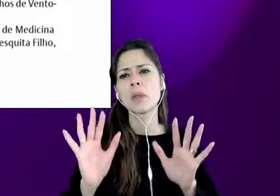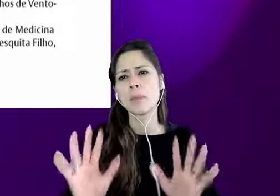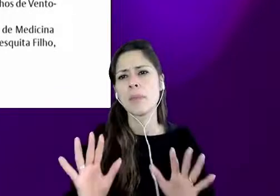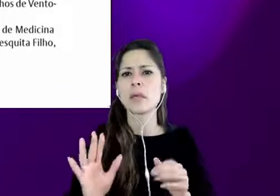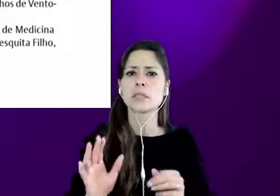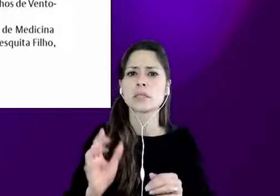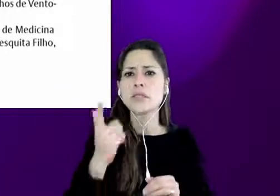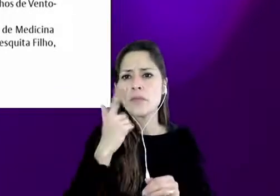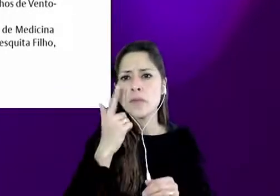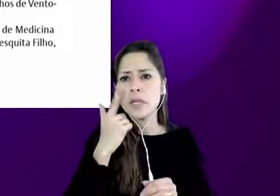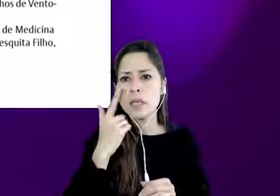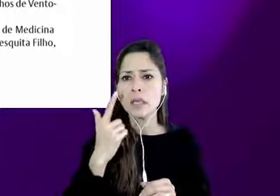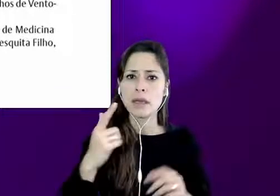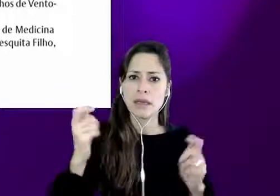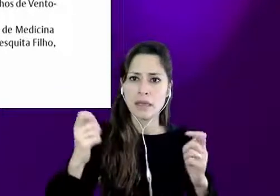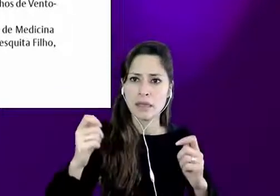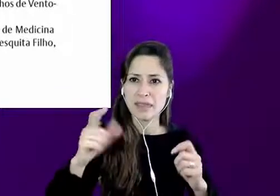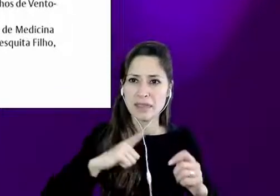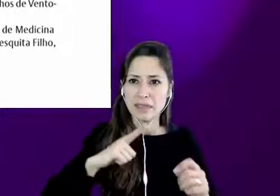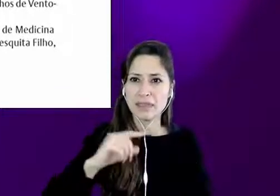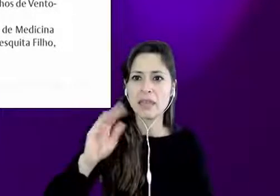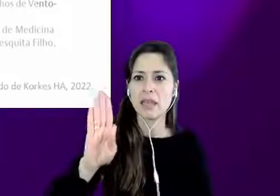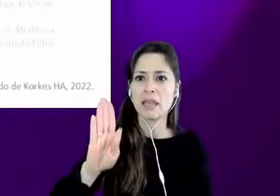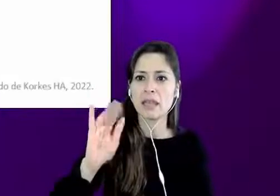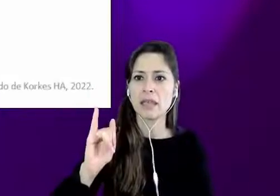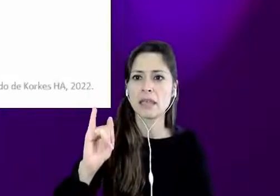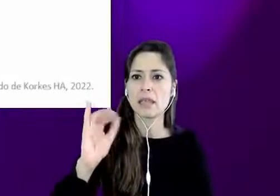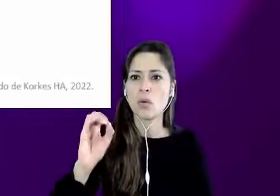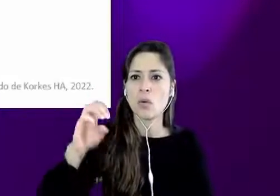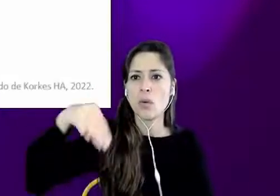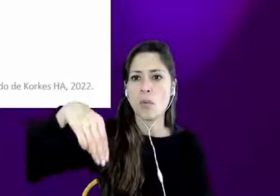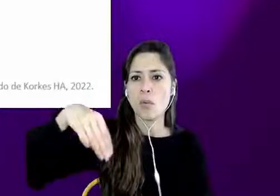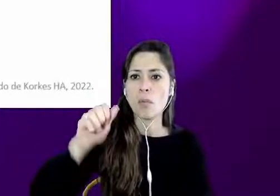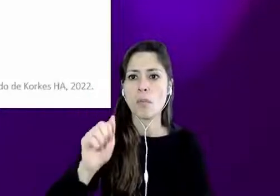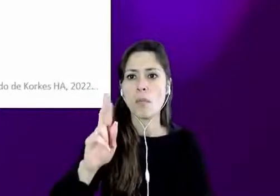ter os biomarcadores disponíveis, e aqui eu estou me referindo